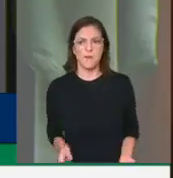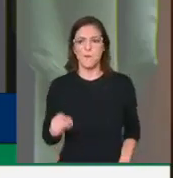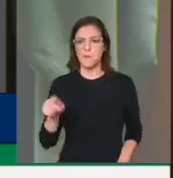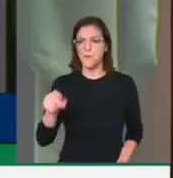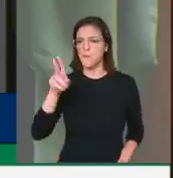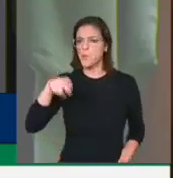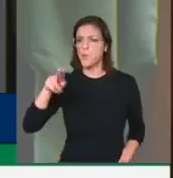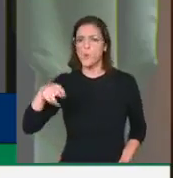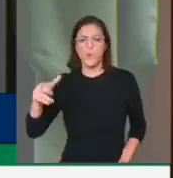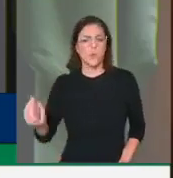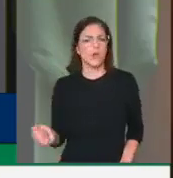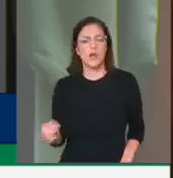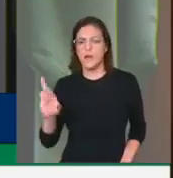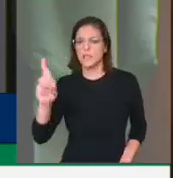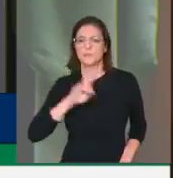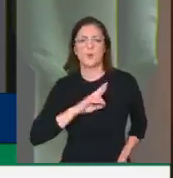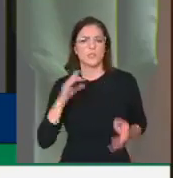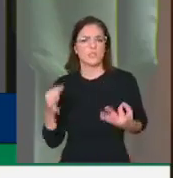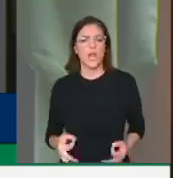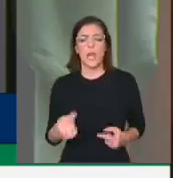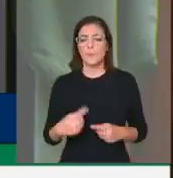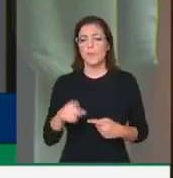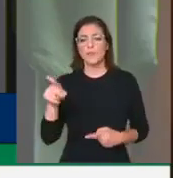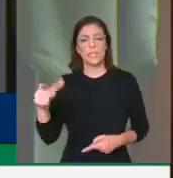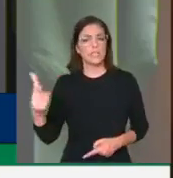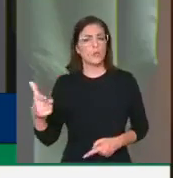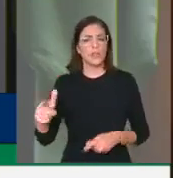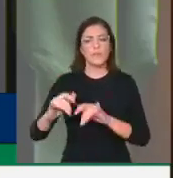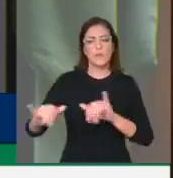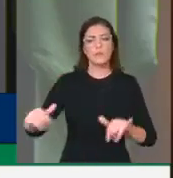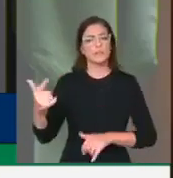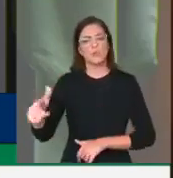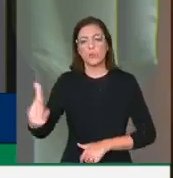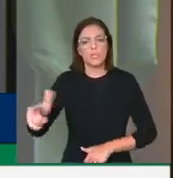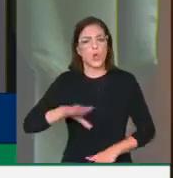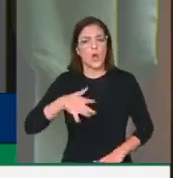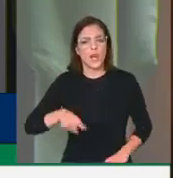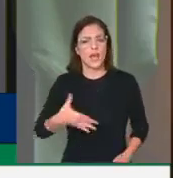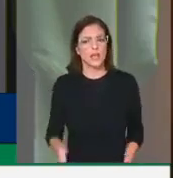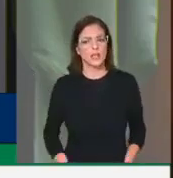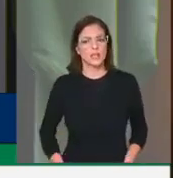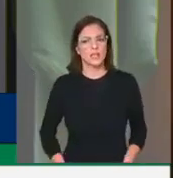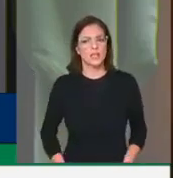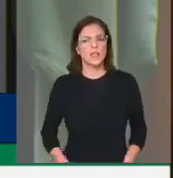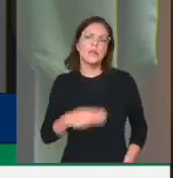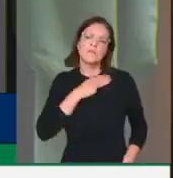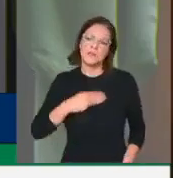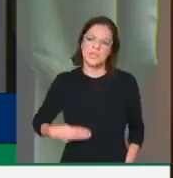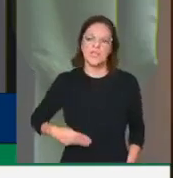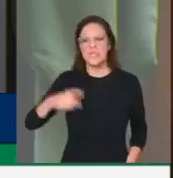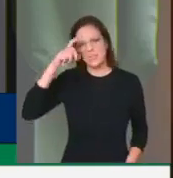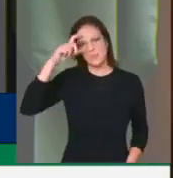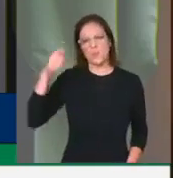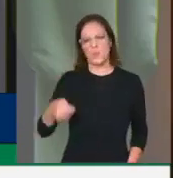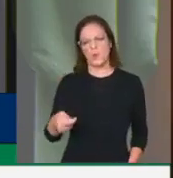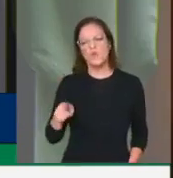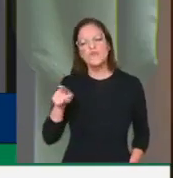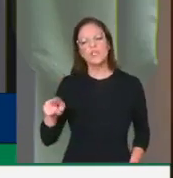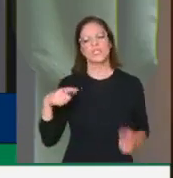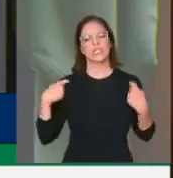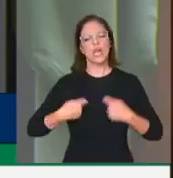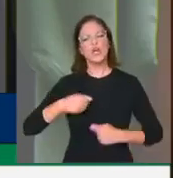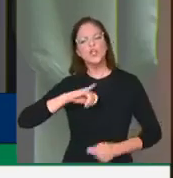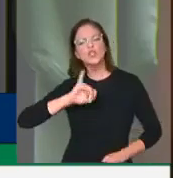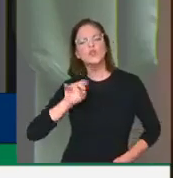nunca conseguiu responder, porque o senhor não tem conteúdo e o senhor não tem coragem. Ministro Sérgio Moro, o senhor é um juiz